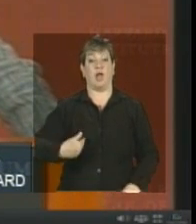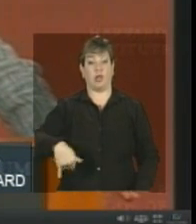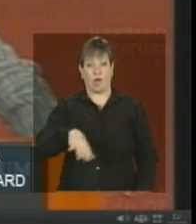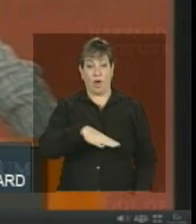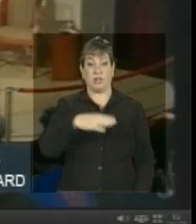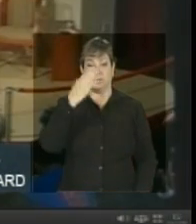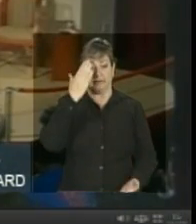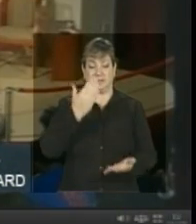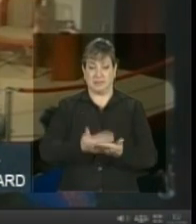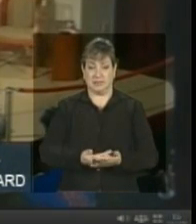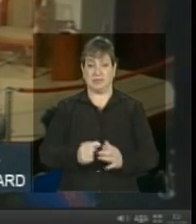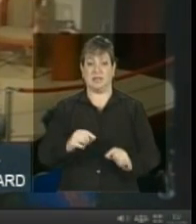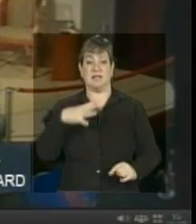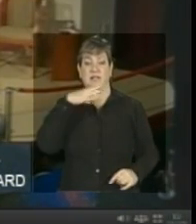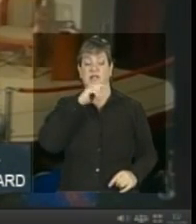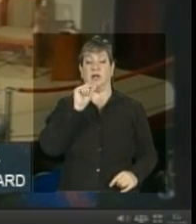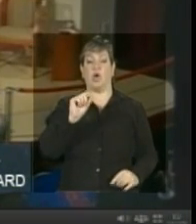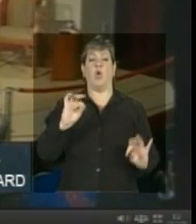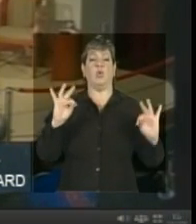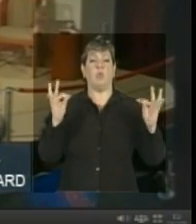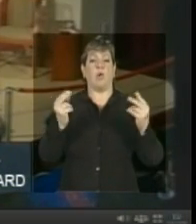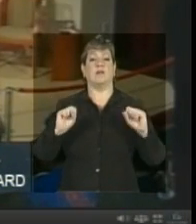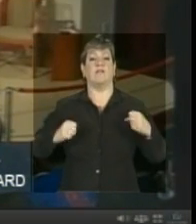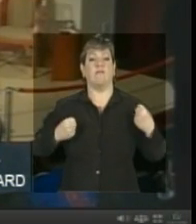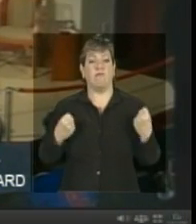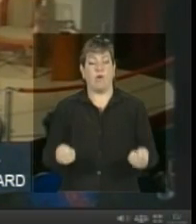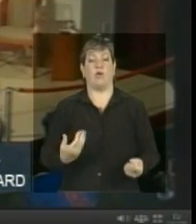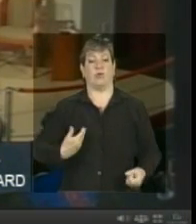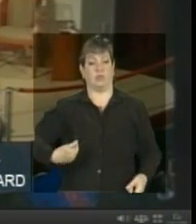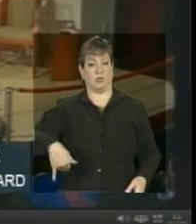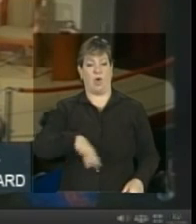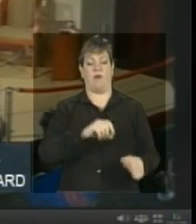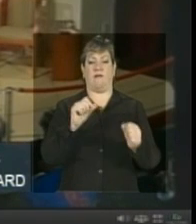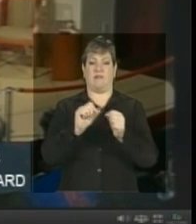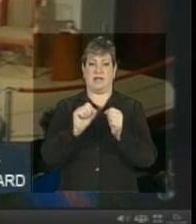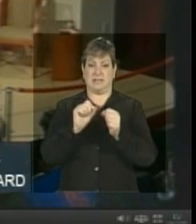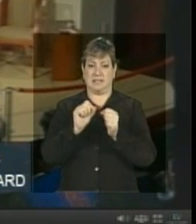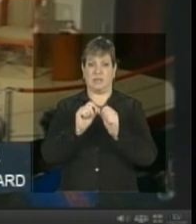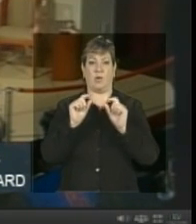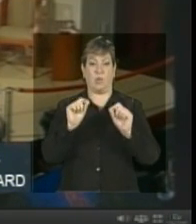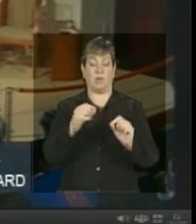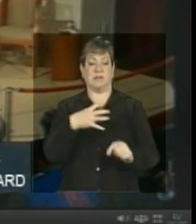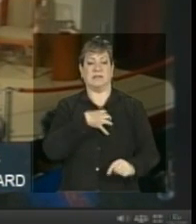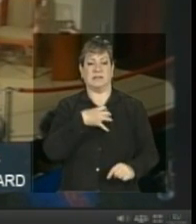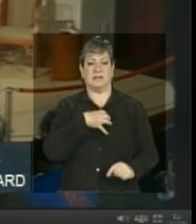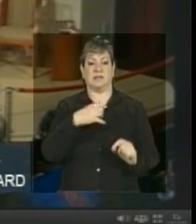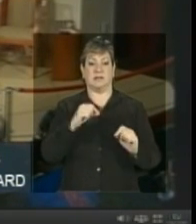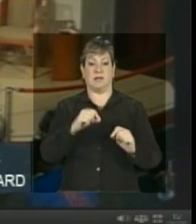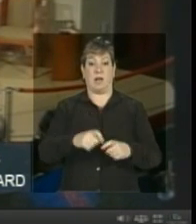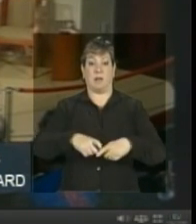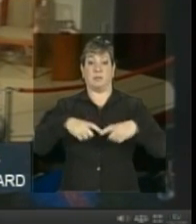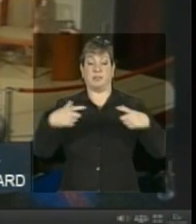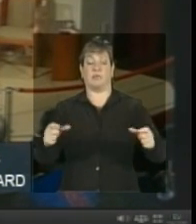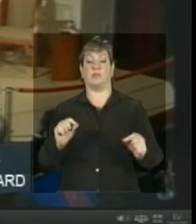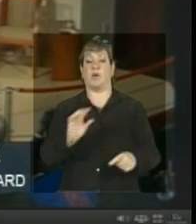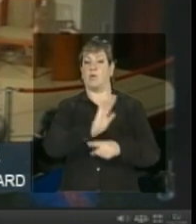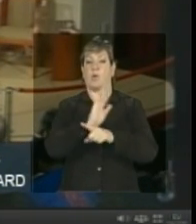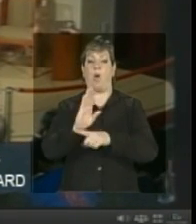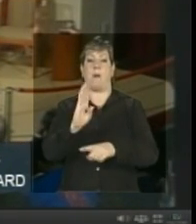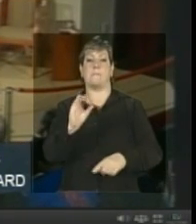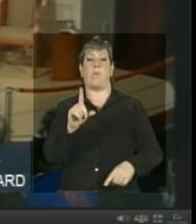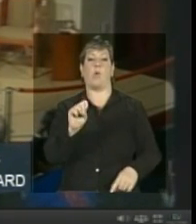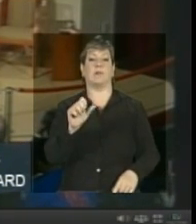consideramos que todo o esforço que fazemos no sentido de ampliar as bolsas, de garantir